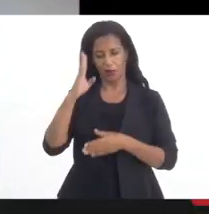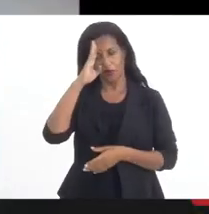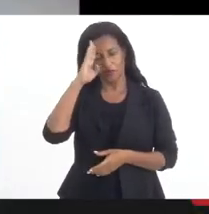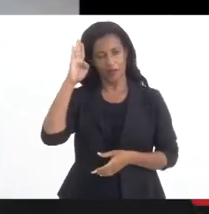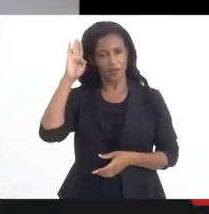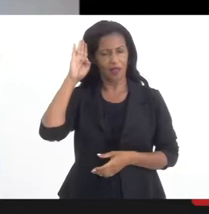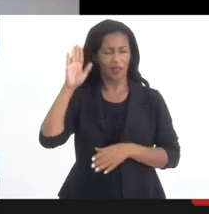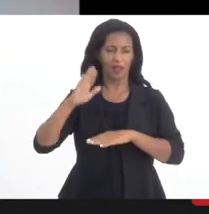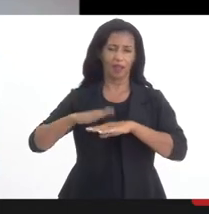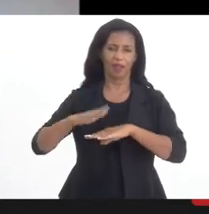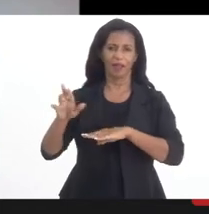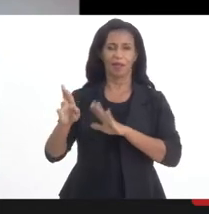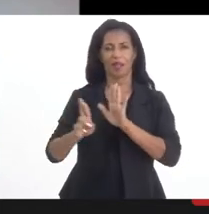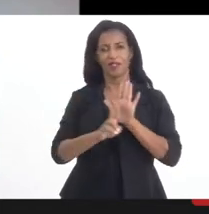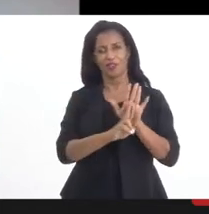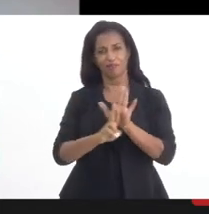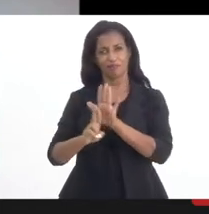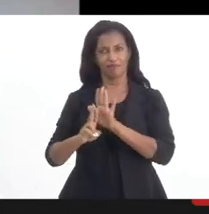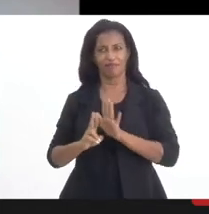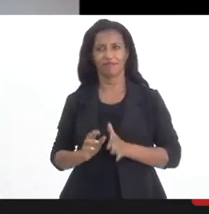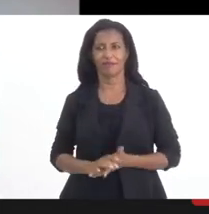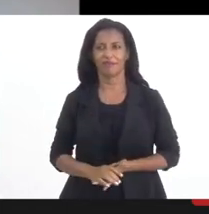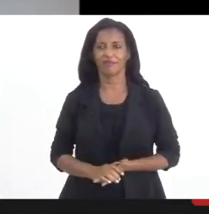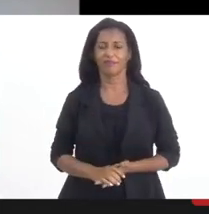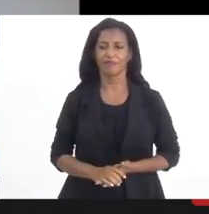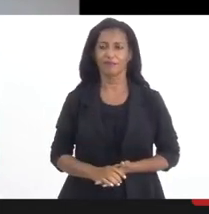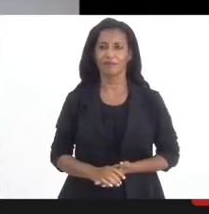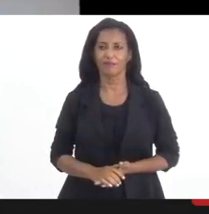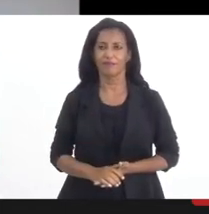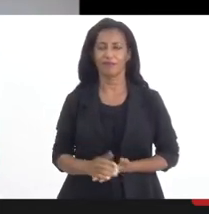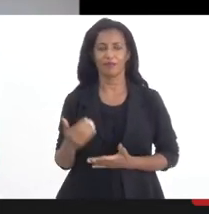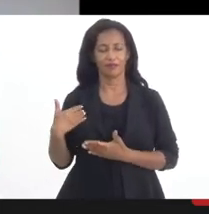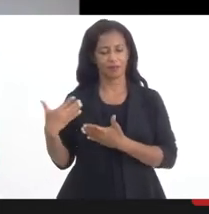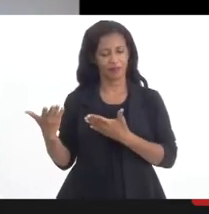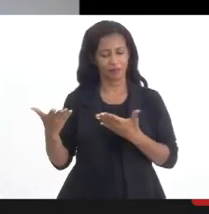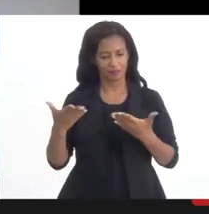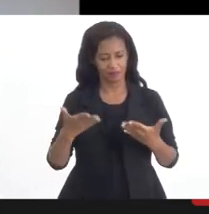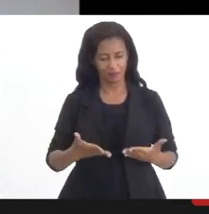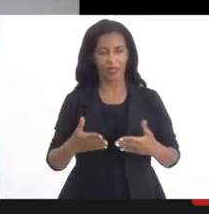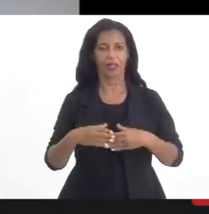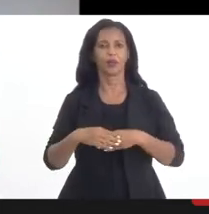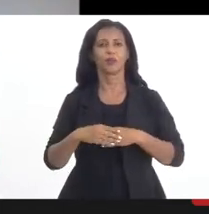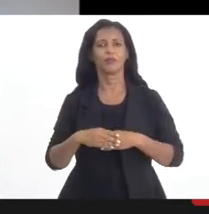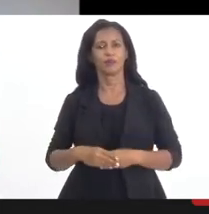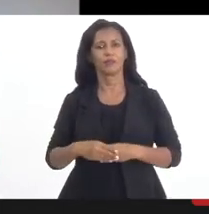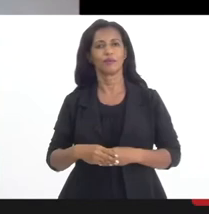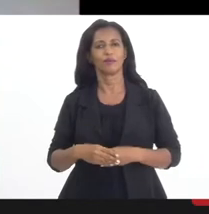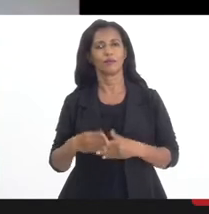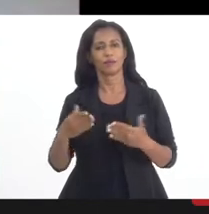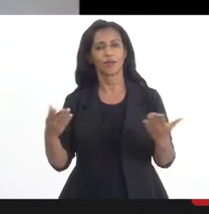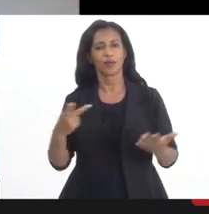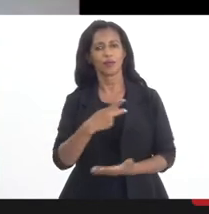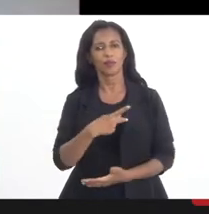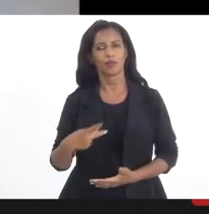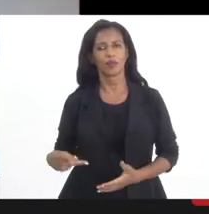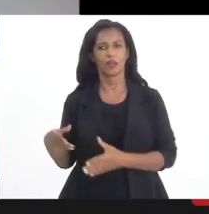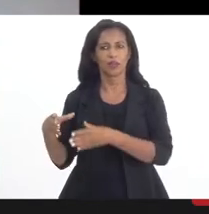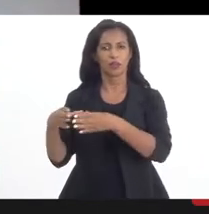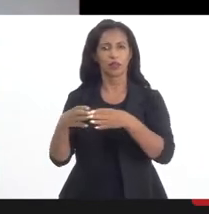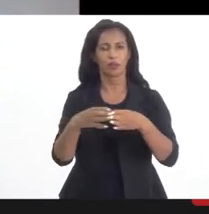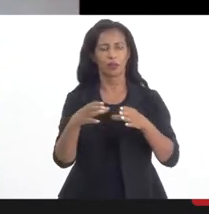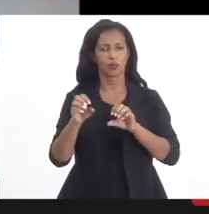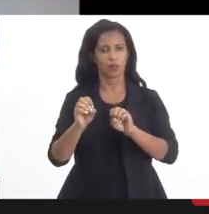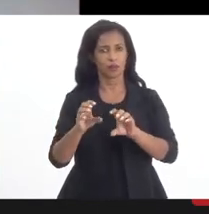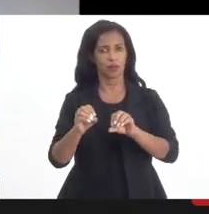acadêmica e demais representações. Venho aqui dar os meus cumprimentos aos presidentes das comissões de educação